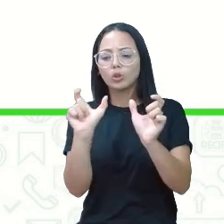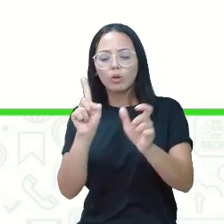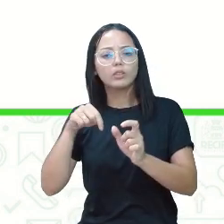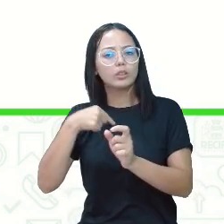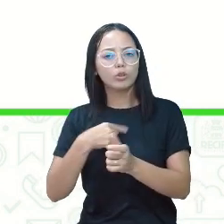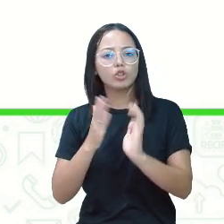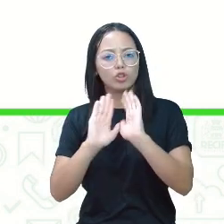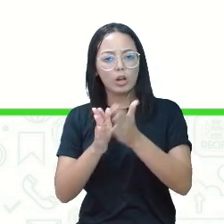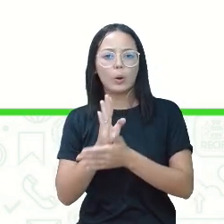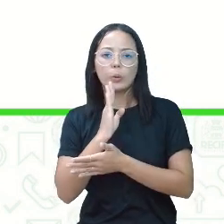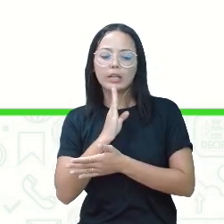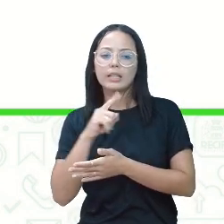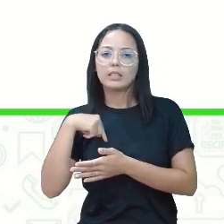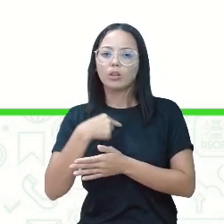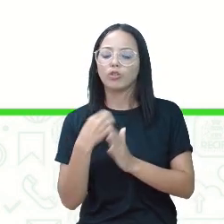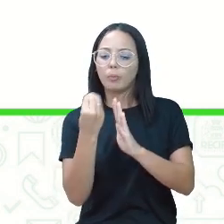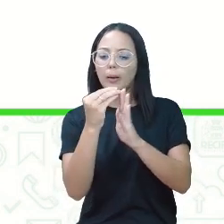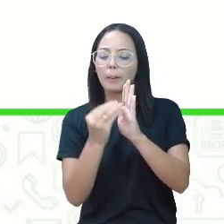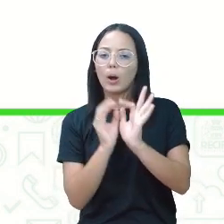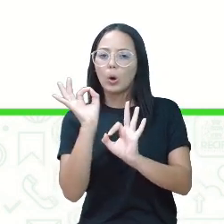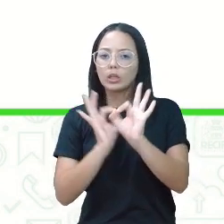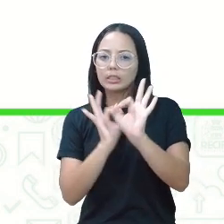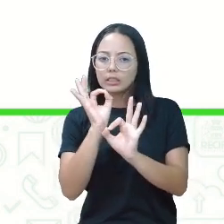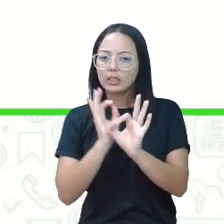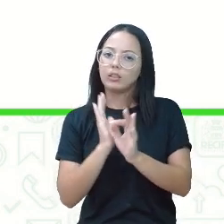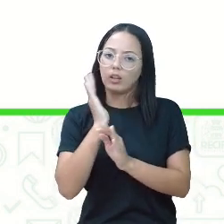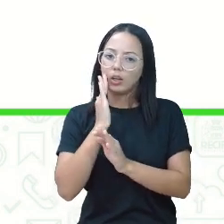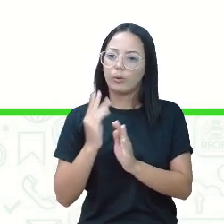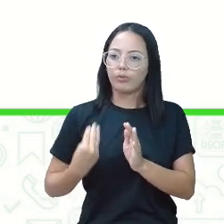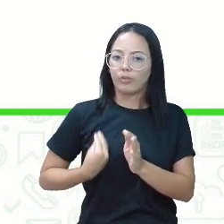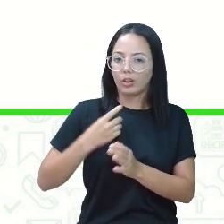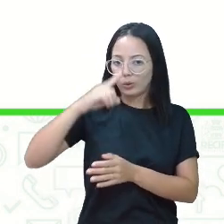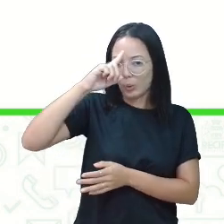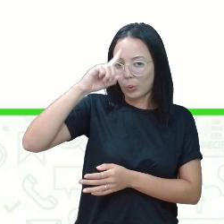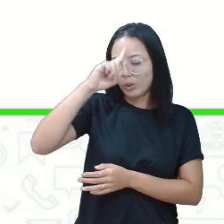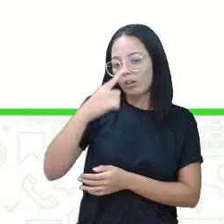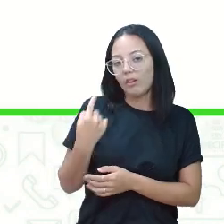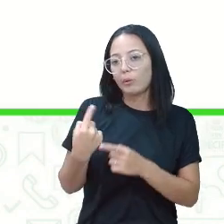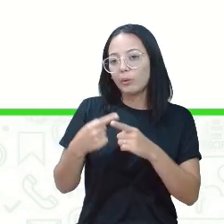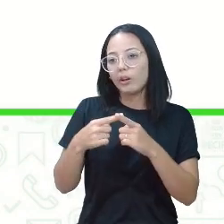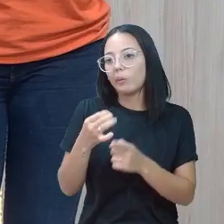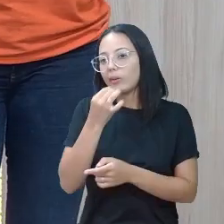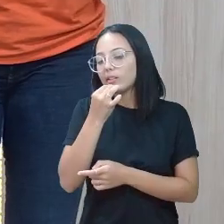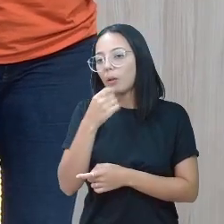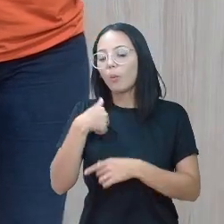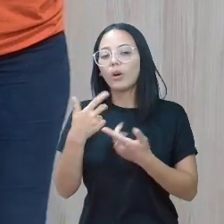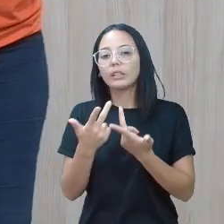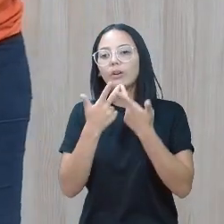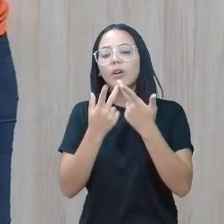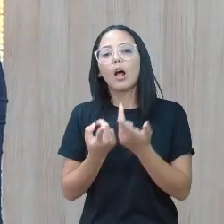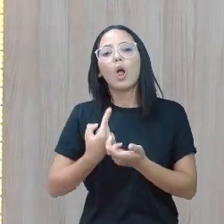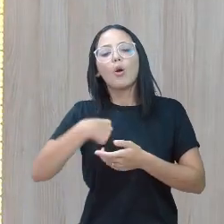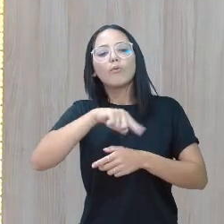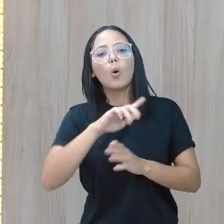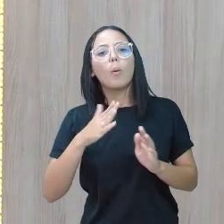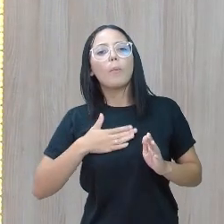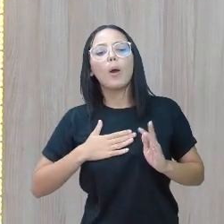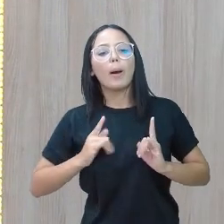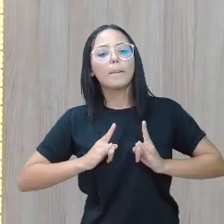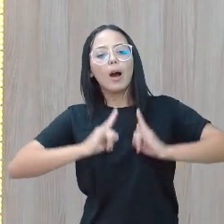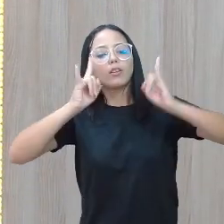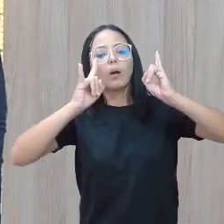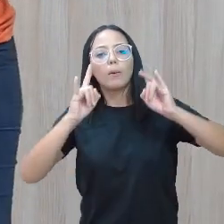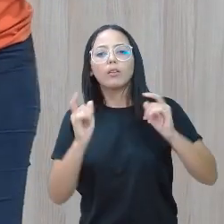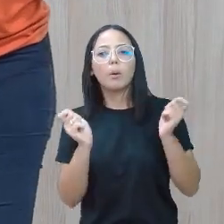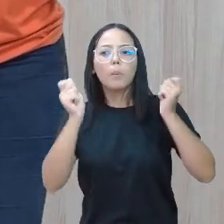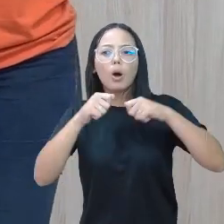não é? E que a gente vai colocando no nosso dicionário no dia a dia. Por exemplo, quando eu digo assim, eu vou para o meu apartamento, às vezes